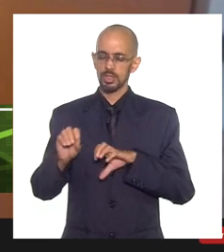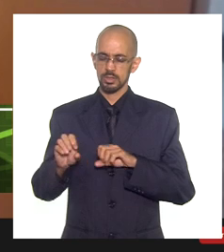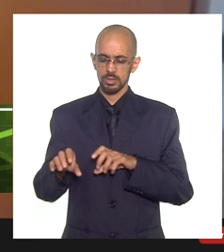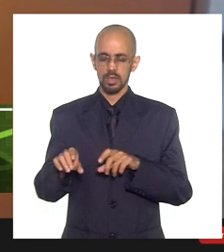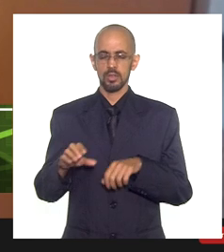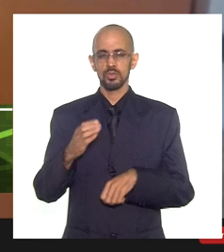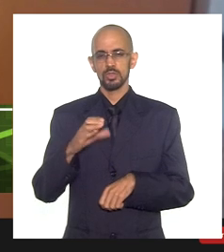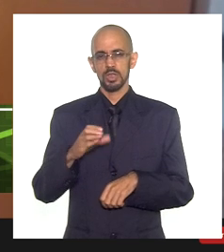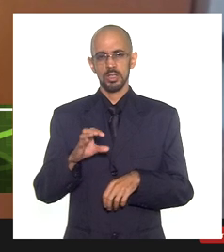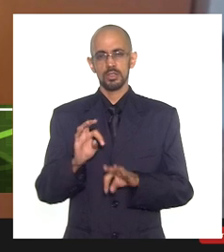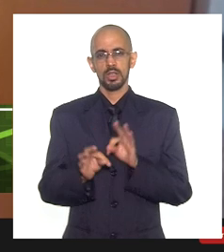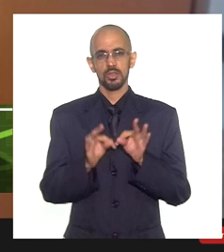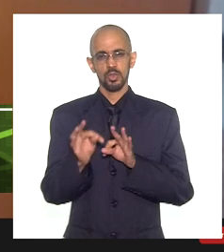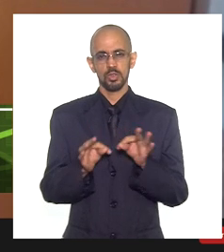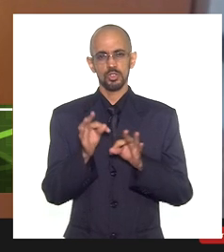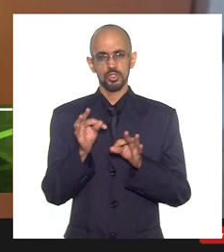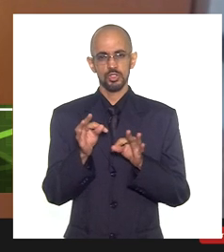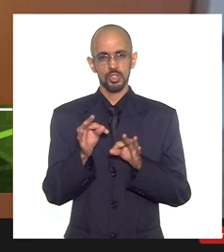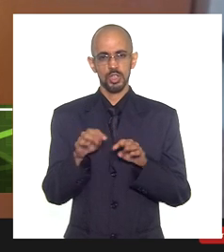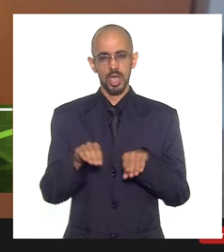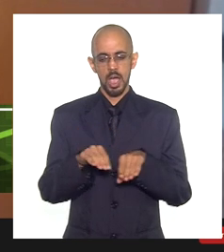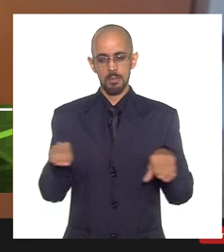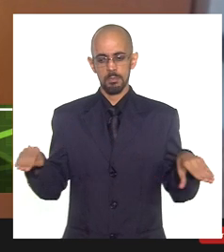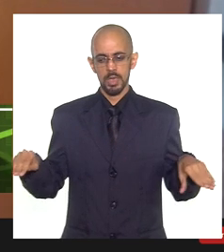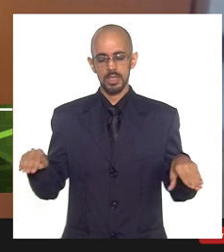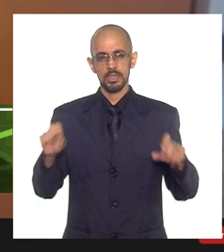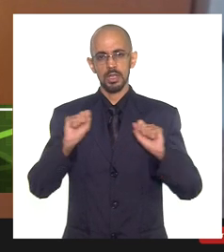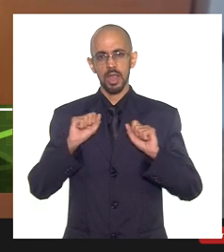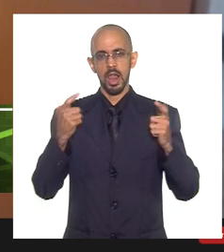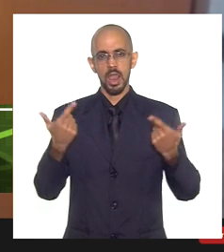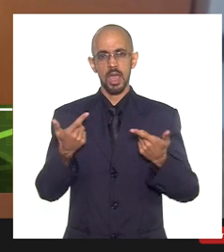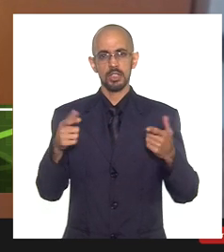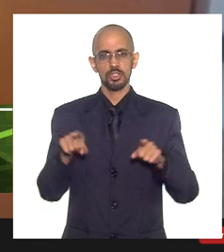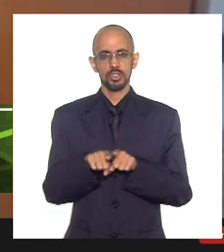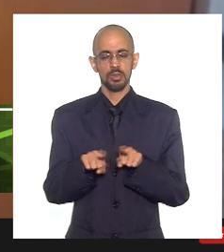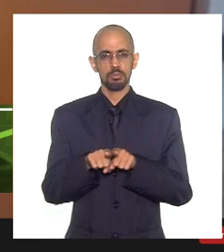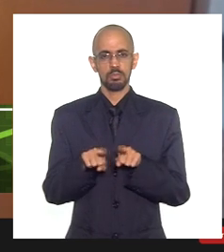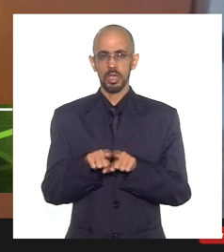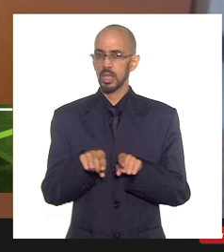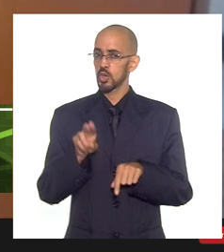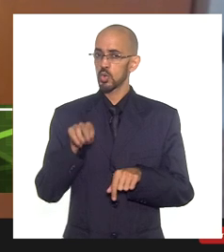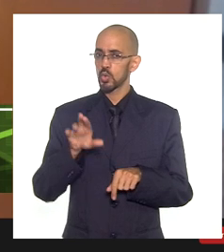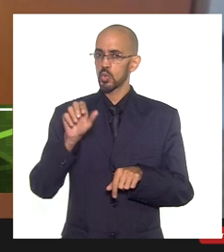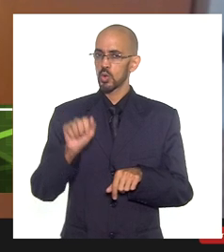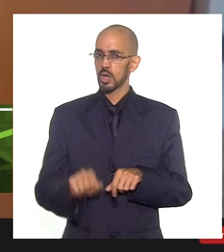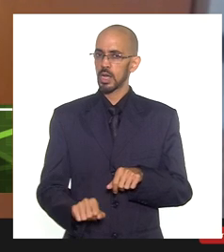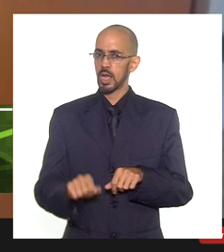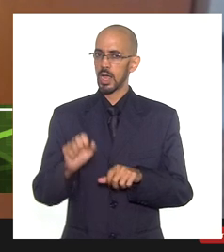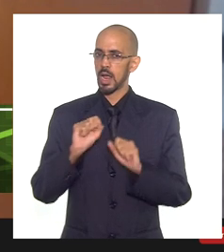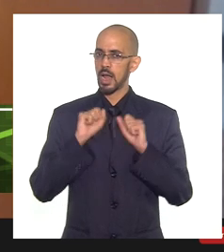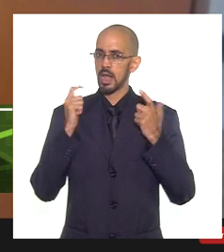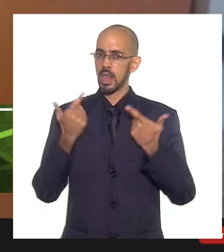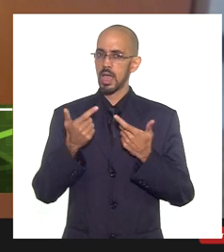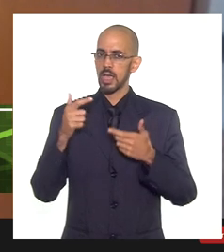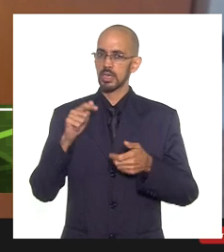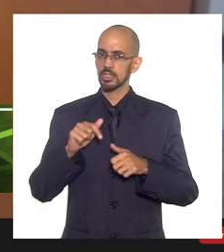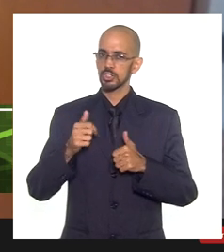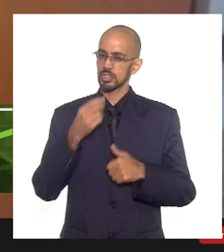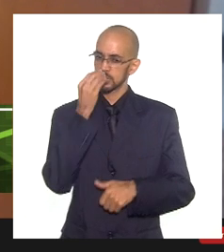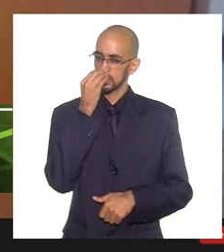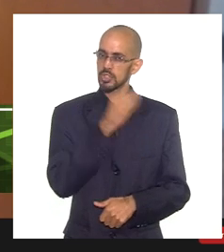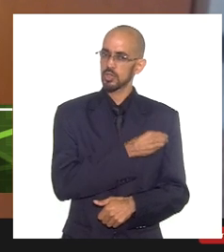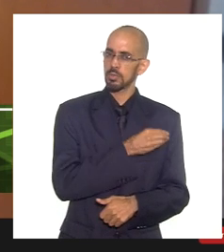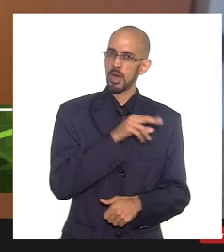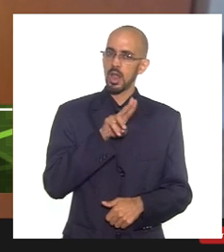ciência e tecnologia através da mesa da Alerj Alerj nunca faltou ao Erj mesmo nos